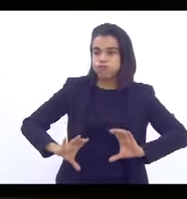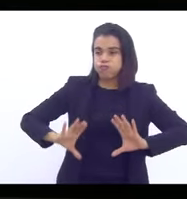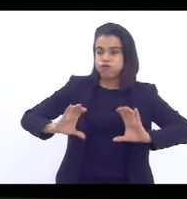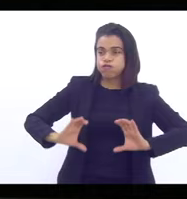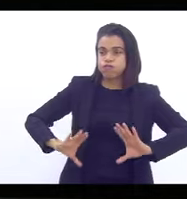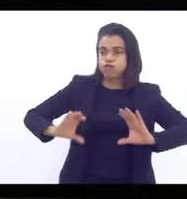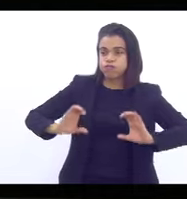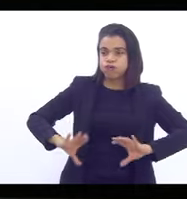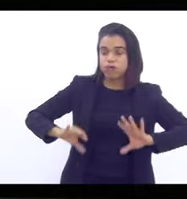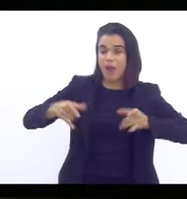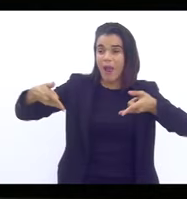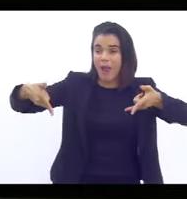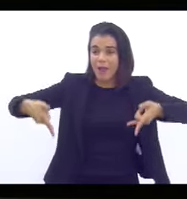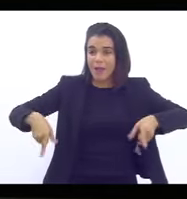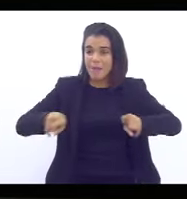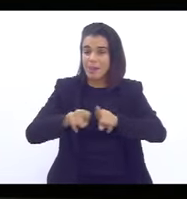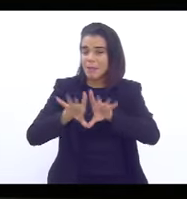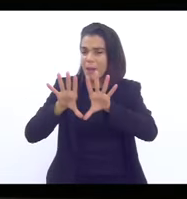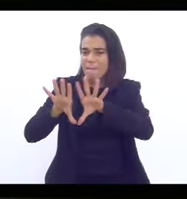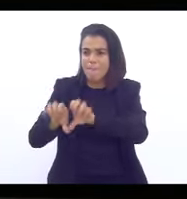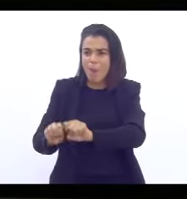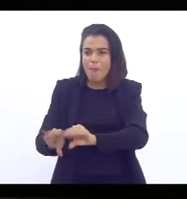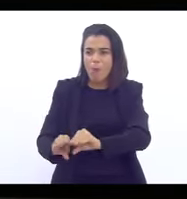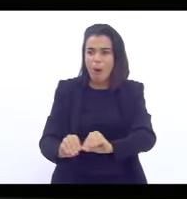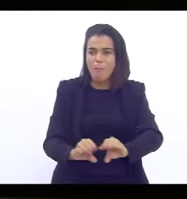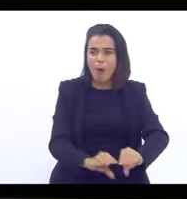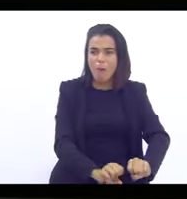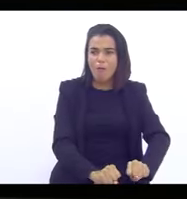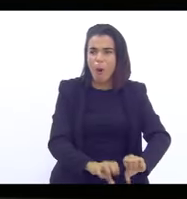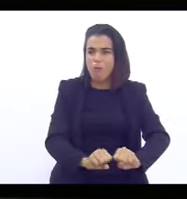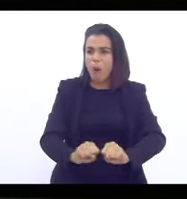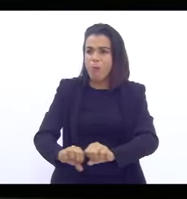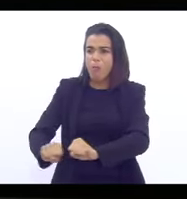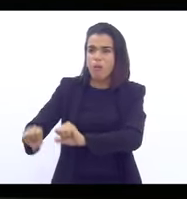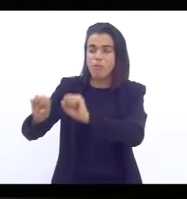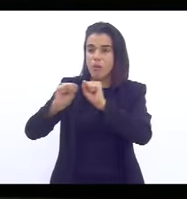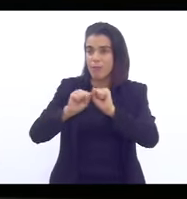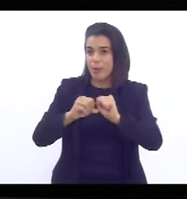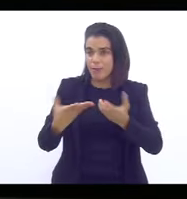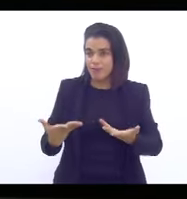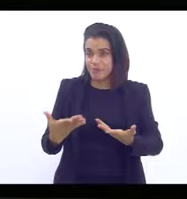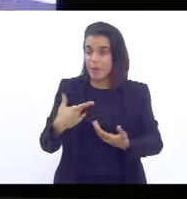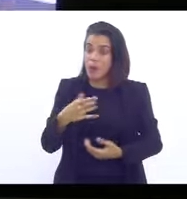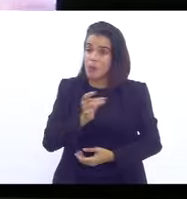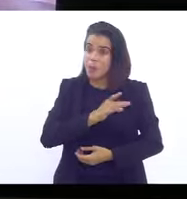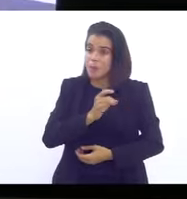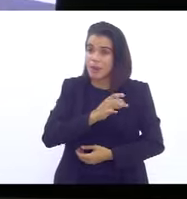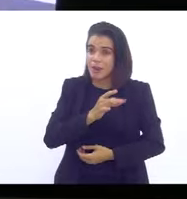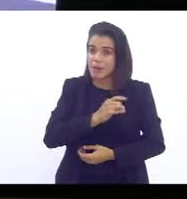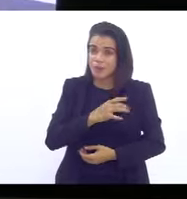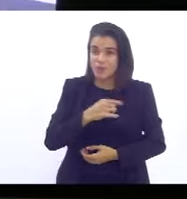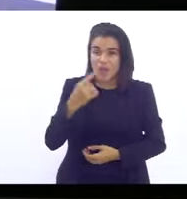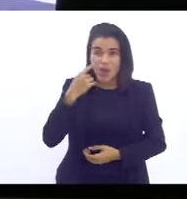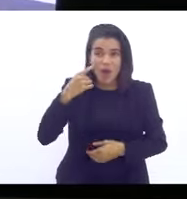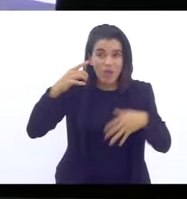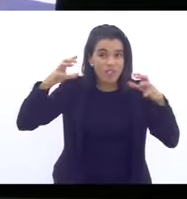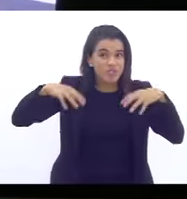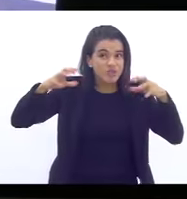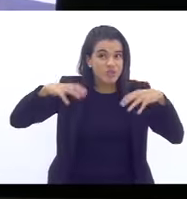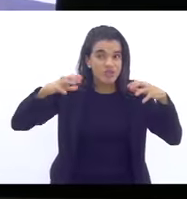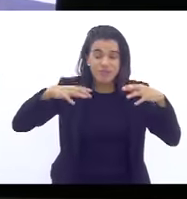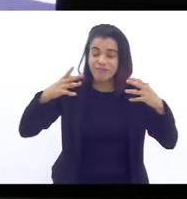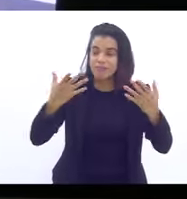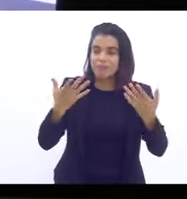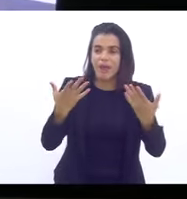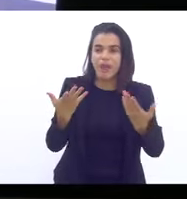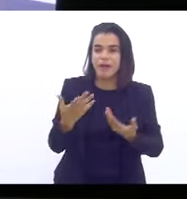A cama também está tudo desligada e assim, eu estou com muito medo quanto à vida dele. Também, ó, está chovendo